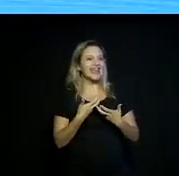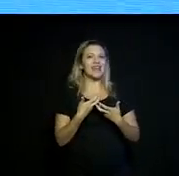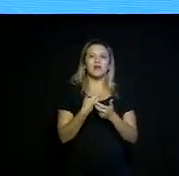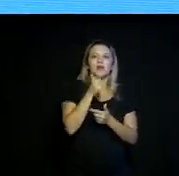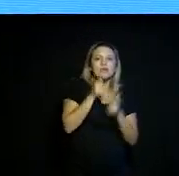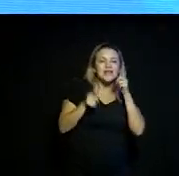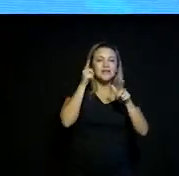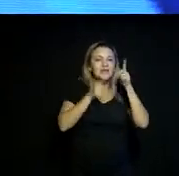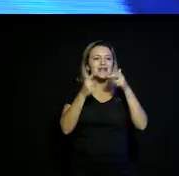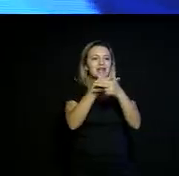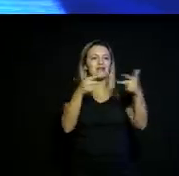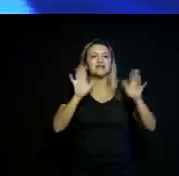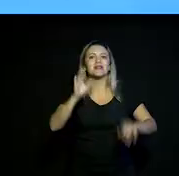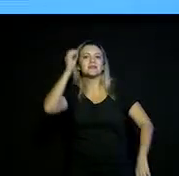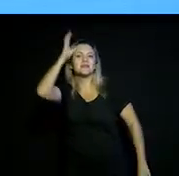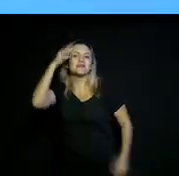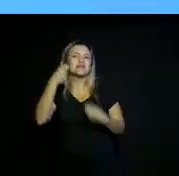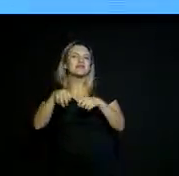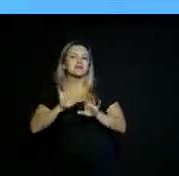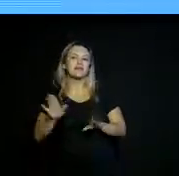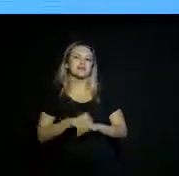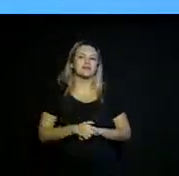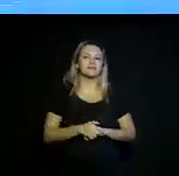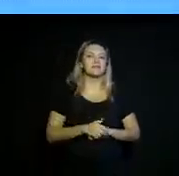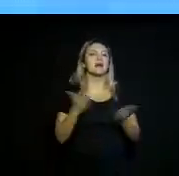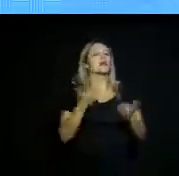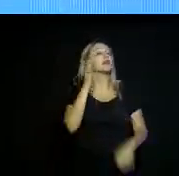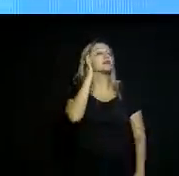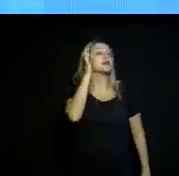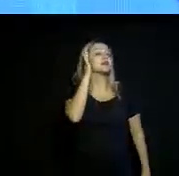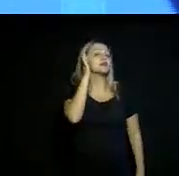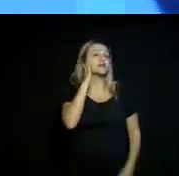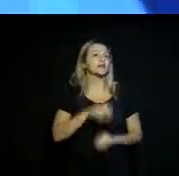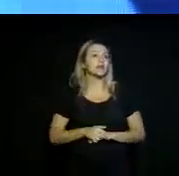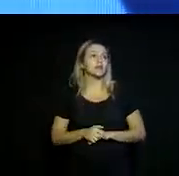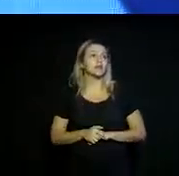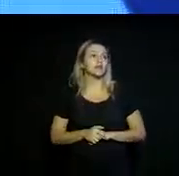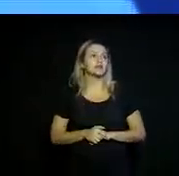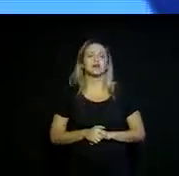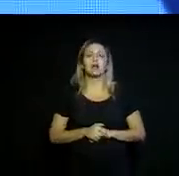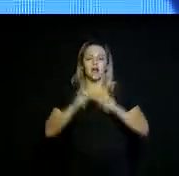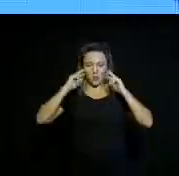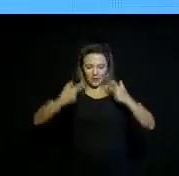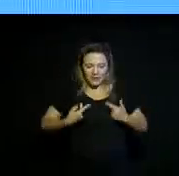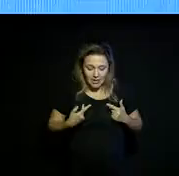ele, tanto melhor. Quem recusaria isso? Agora imaginem vocês o que é